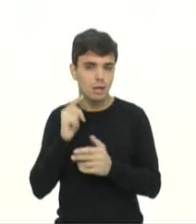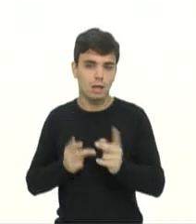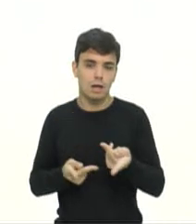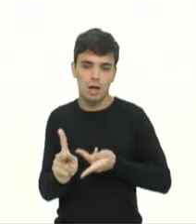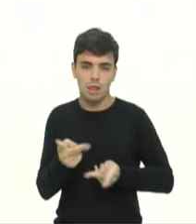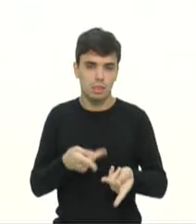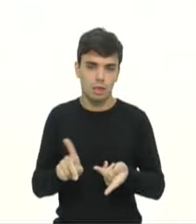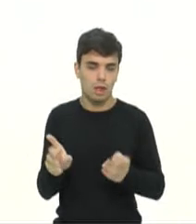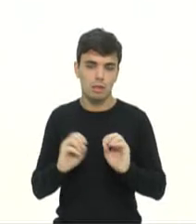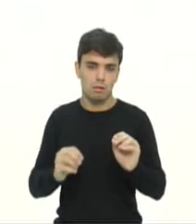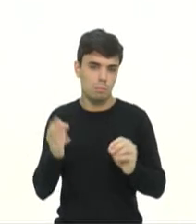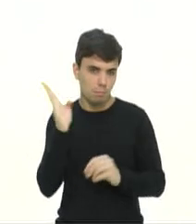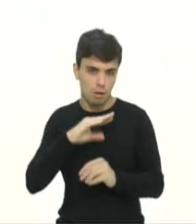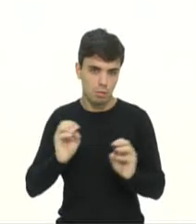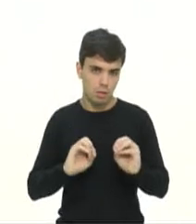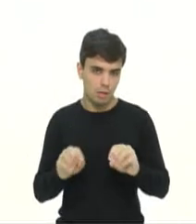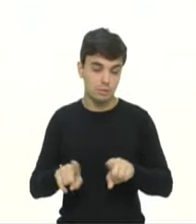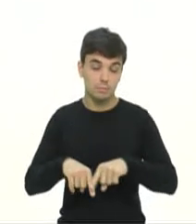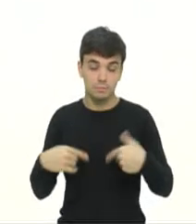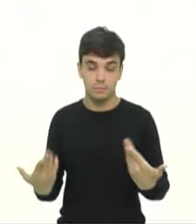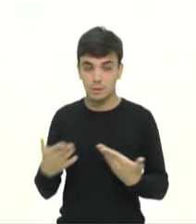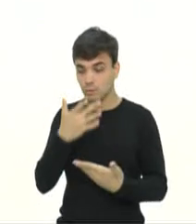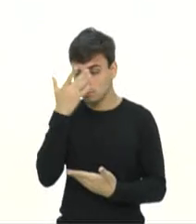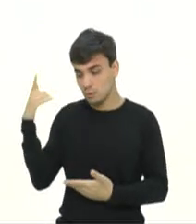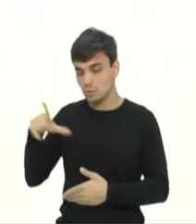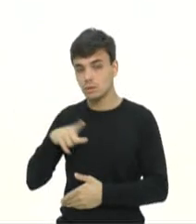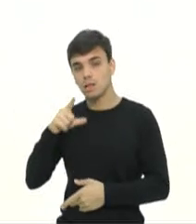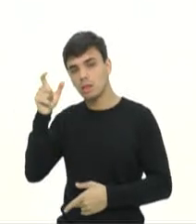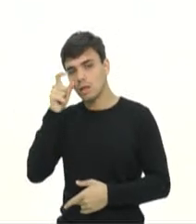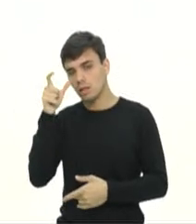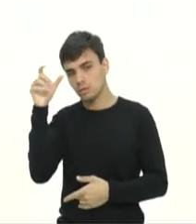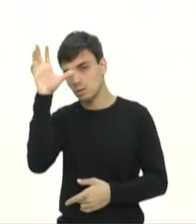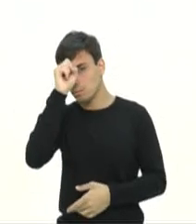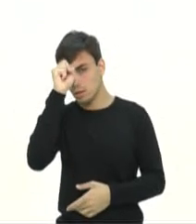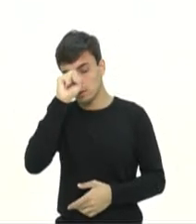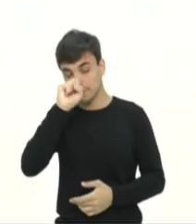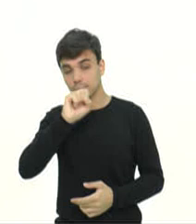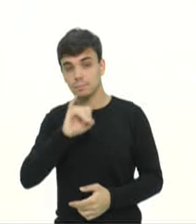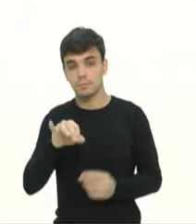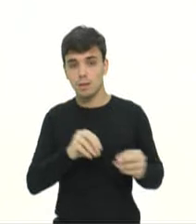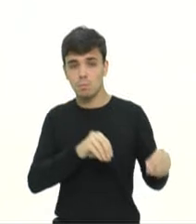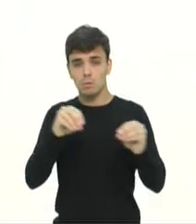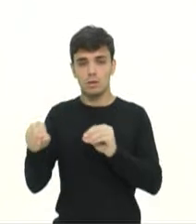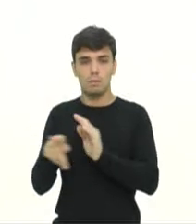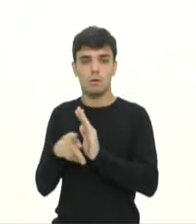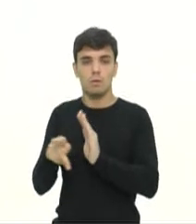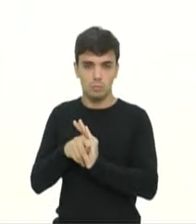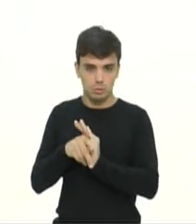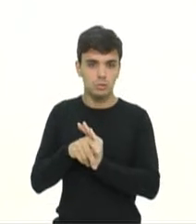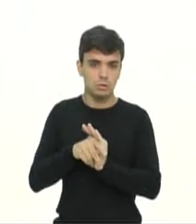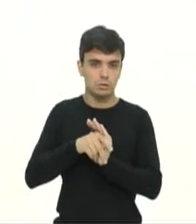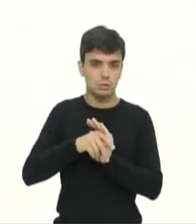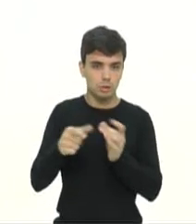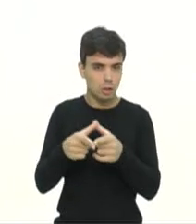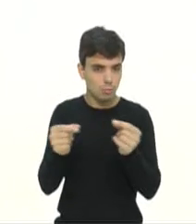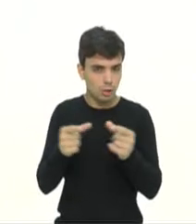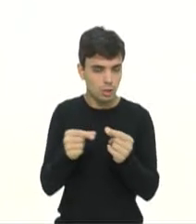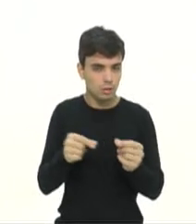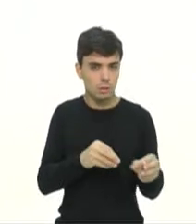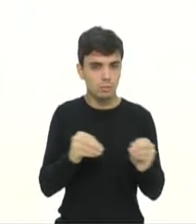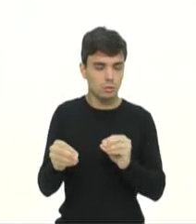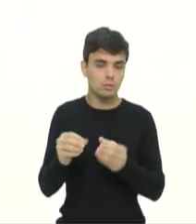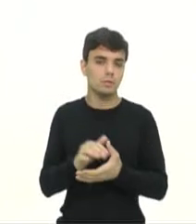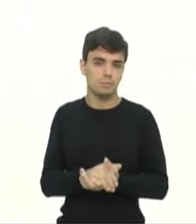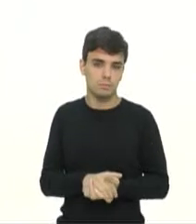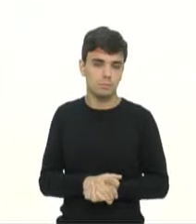americanos também estavam interessados em aprender essa modalidade. Com a imigração japonesa, né, o karatê se propagou pelo mundo, ganhando